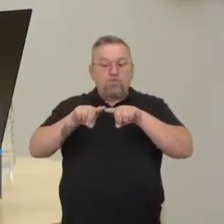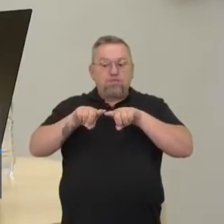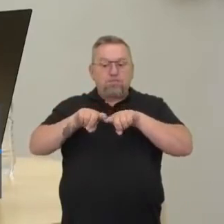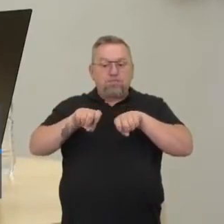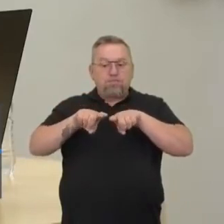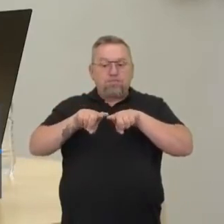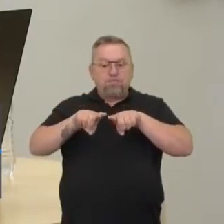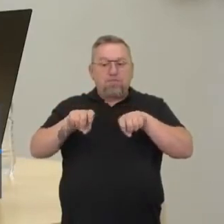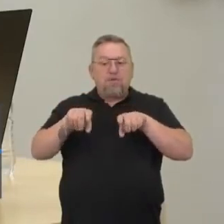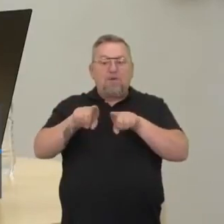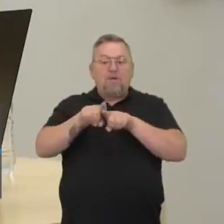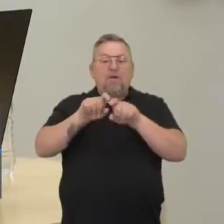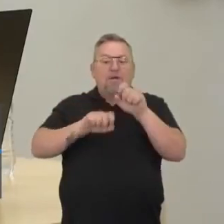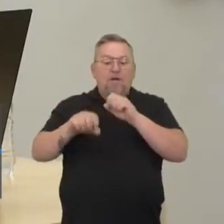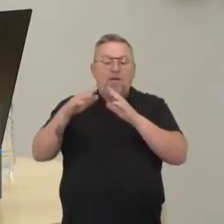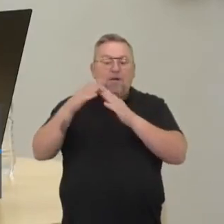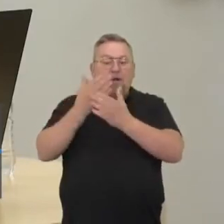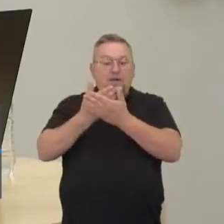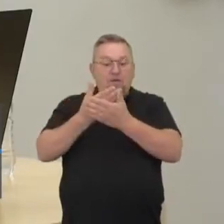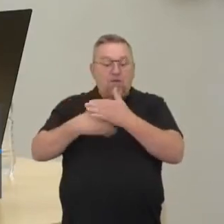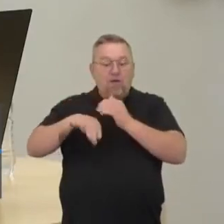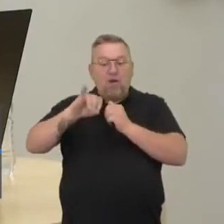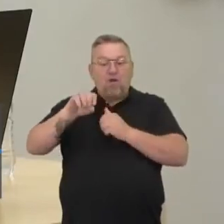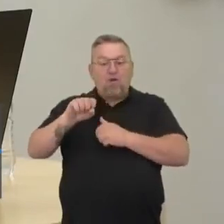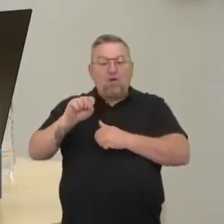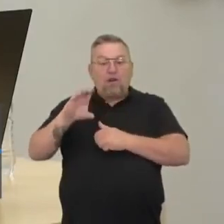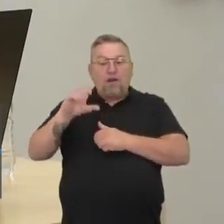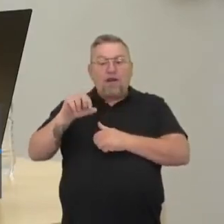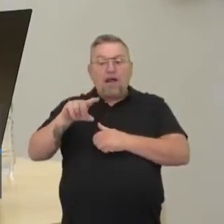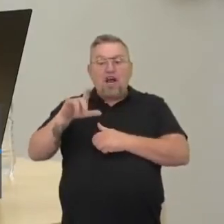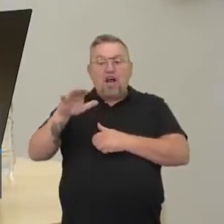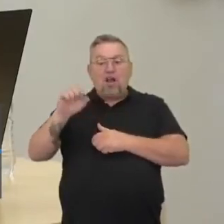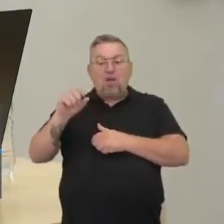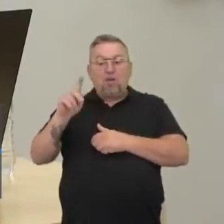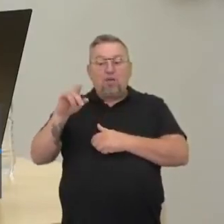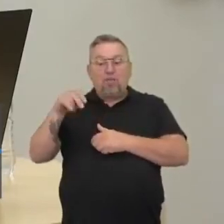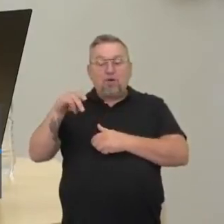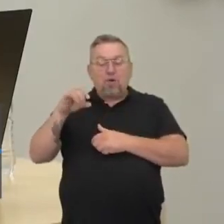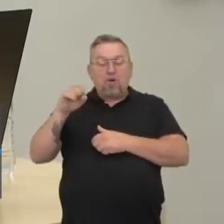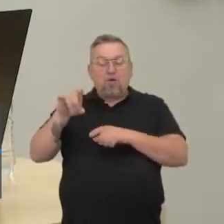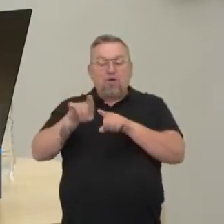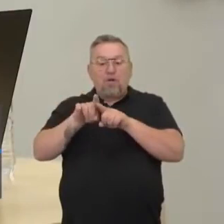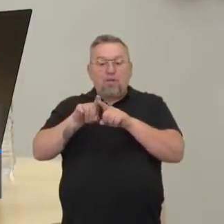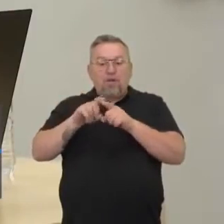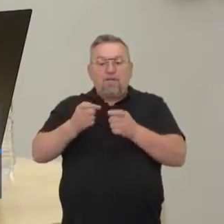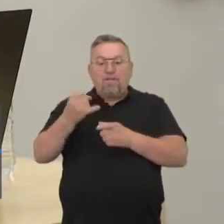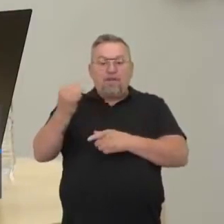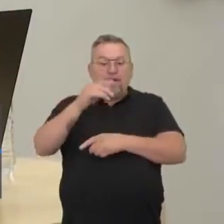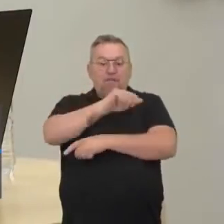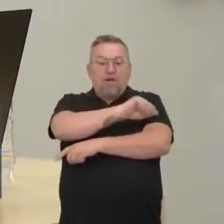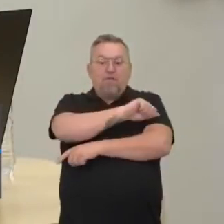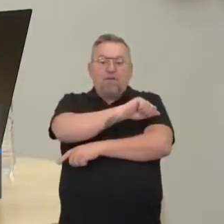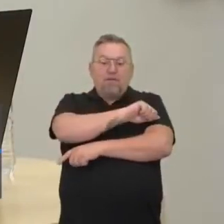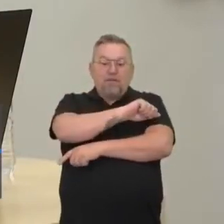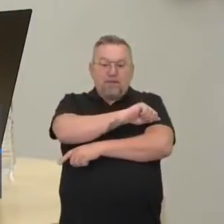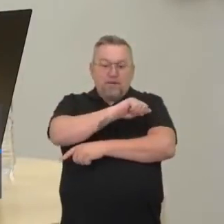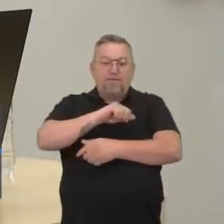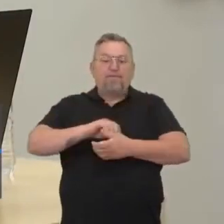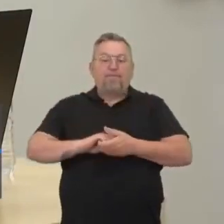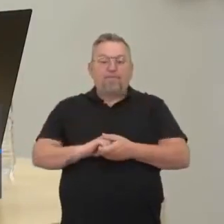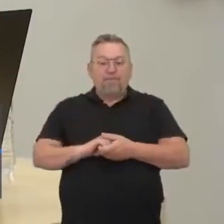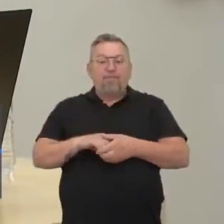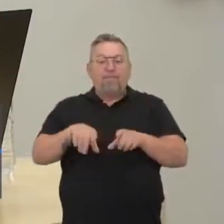Pessoal do José Carlos Pinotti aqui participando novamente, Bianca, Giovana, João, Marcos, Cauã, Gabriela e